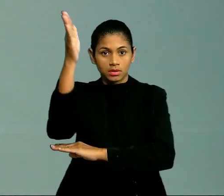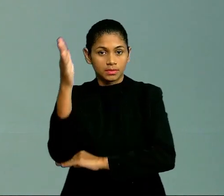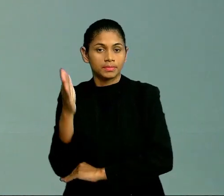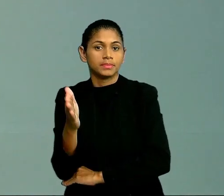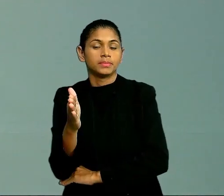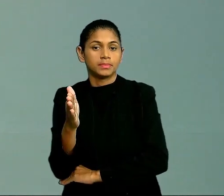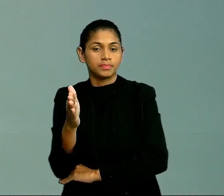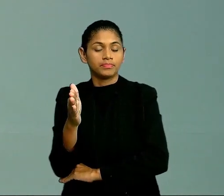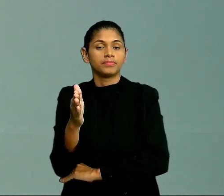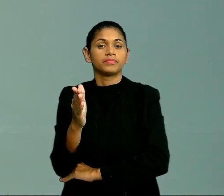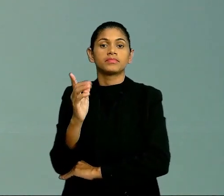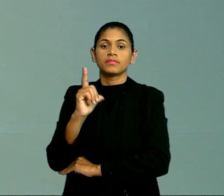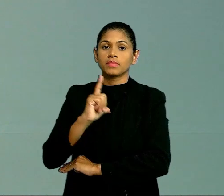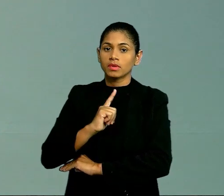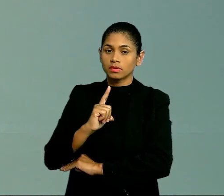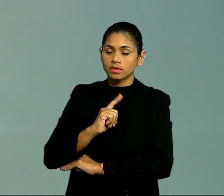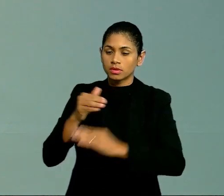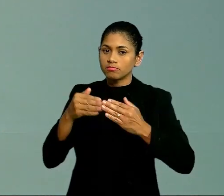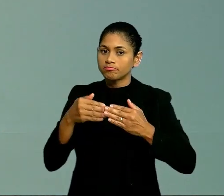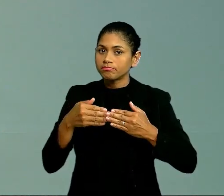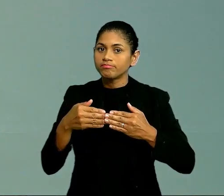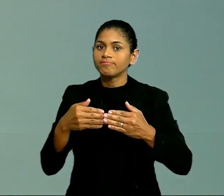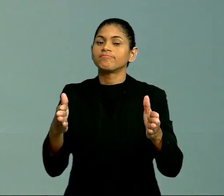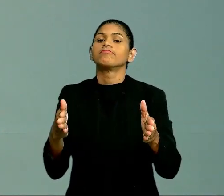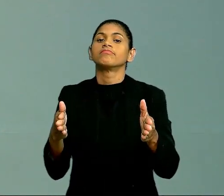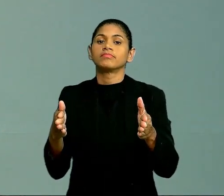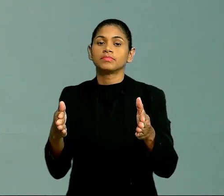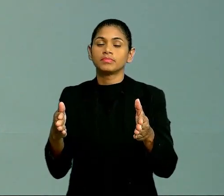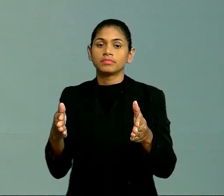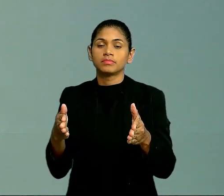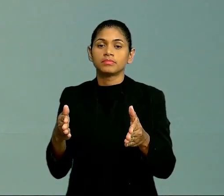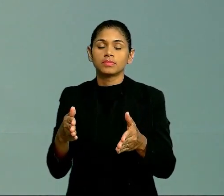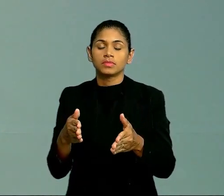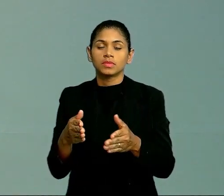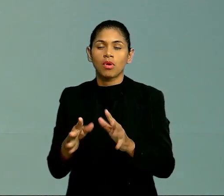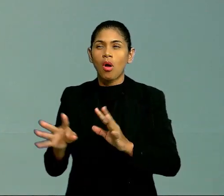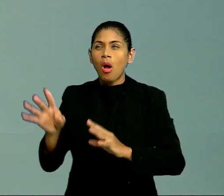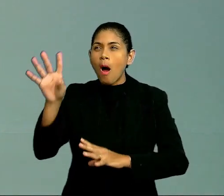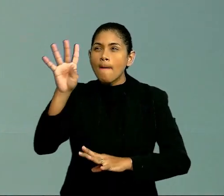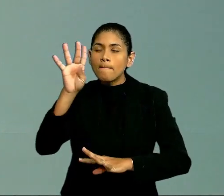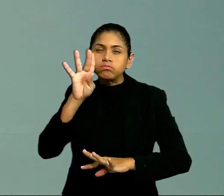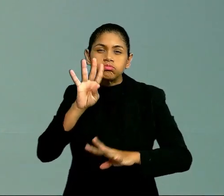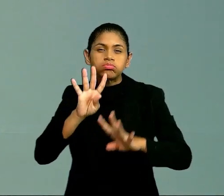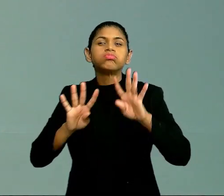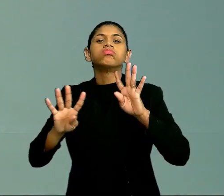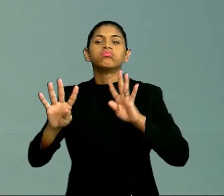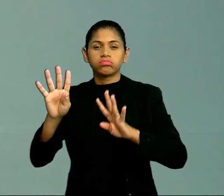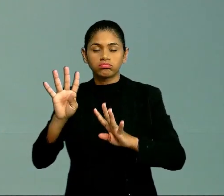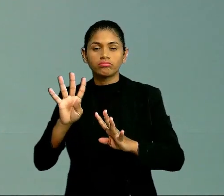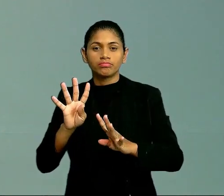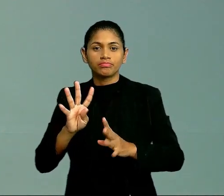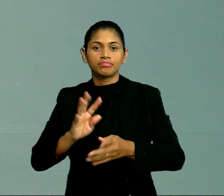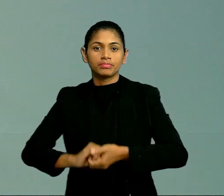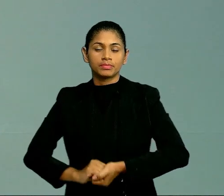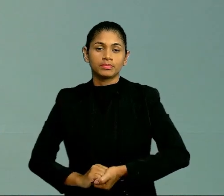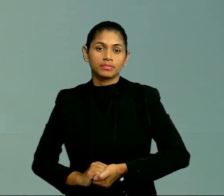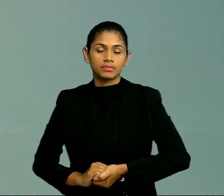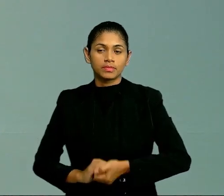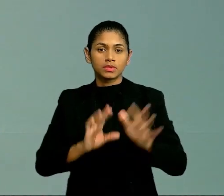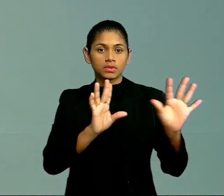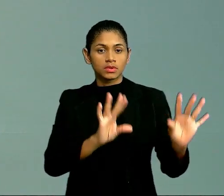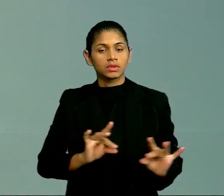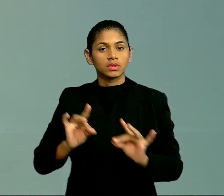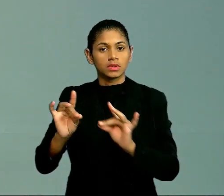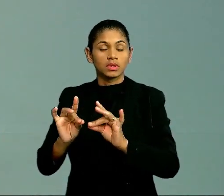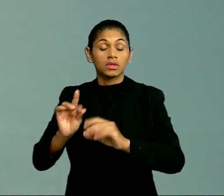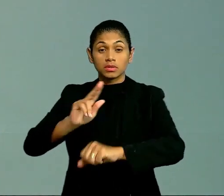tá, pessoal? Então, a gente tem esse rompimento aí com essa idealização, com esse caráter ufanista de trazer a